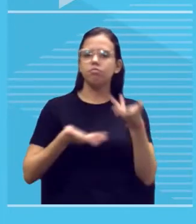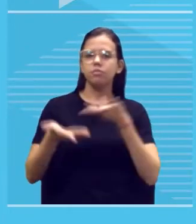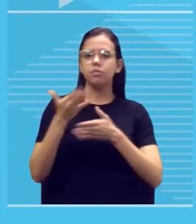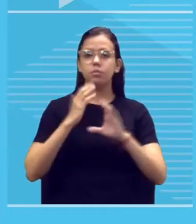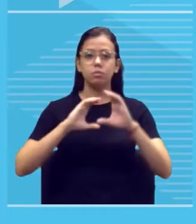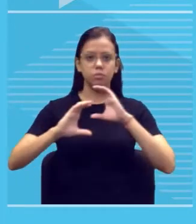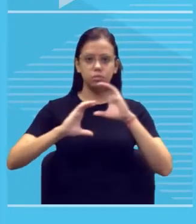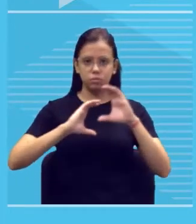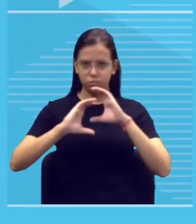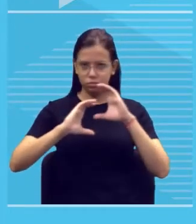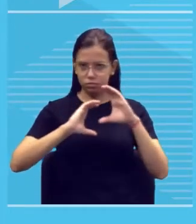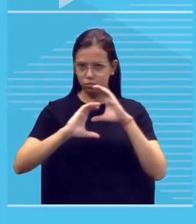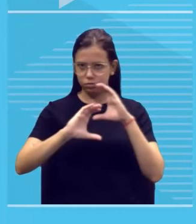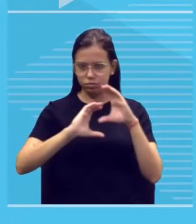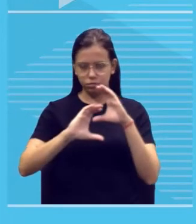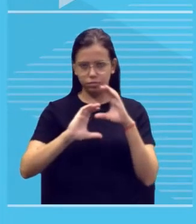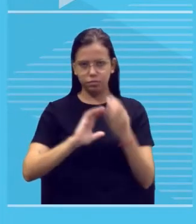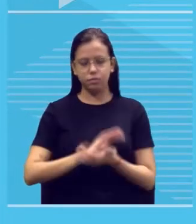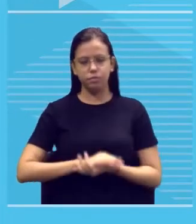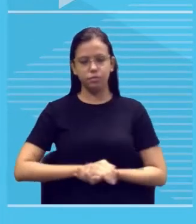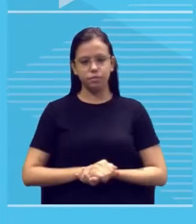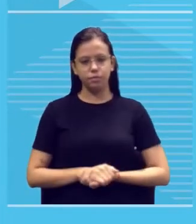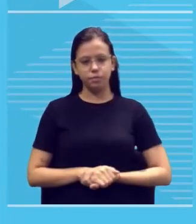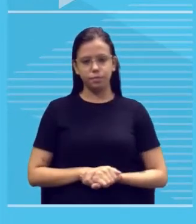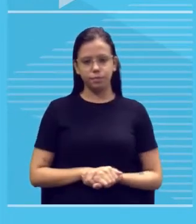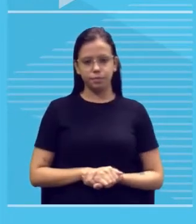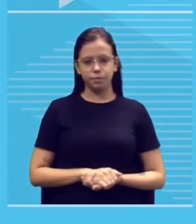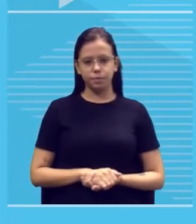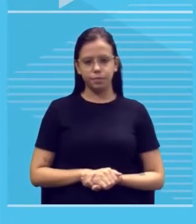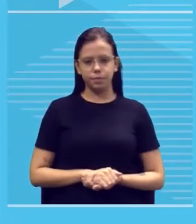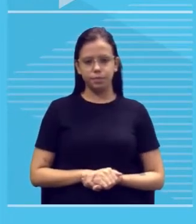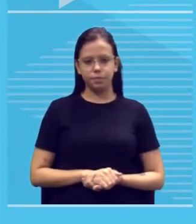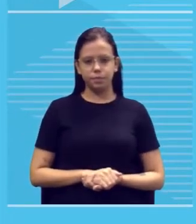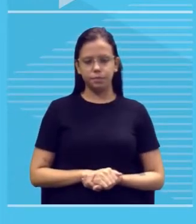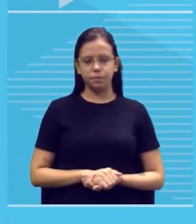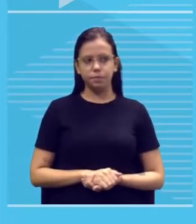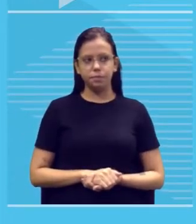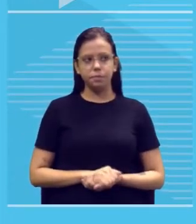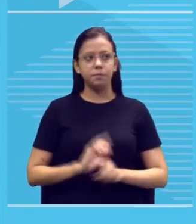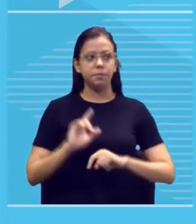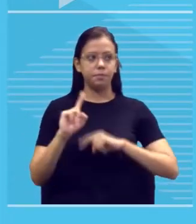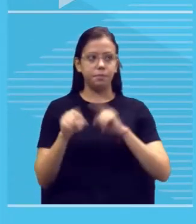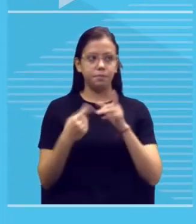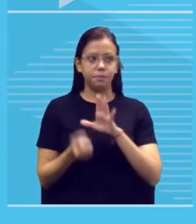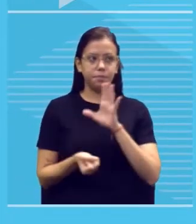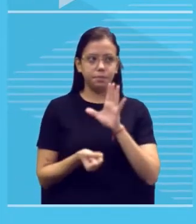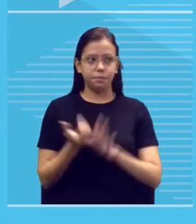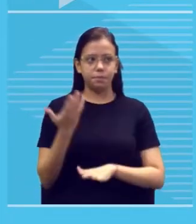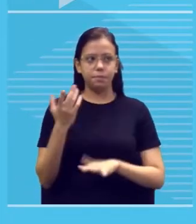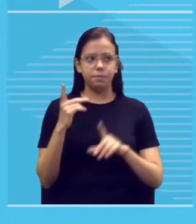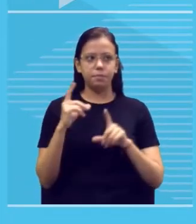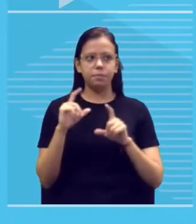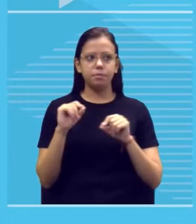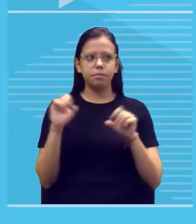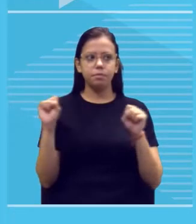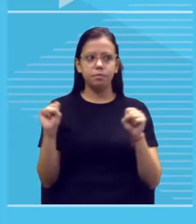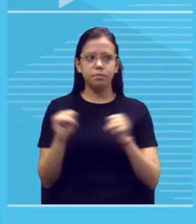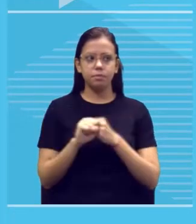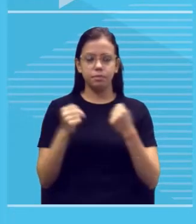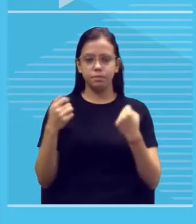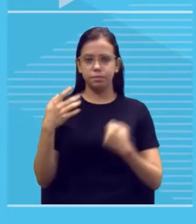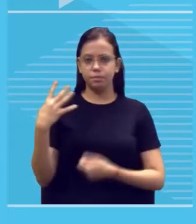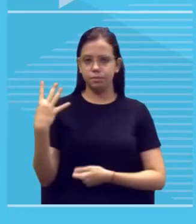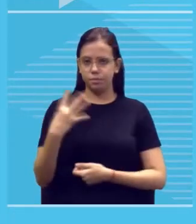comunicação direta com a instituição da chamada quebra de quarta parede